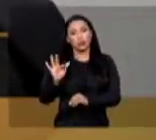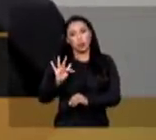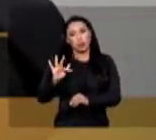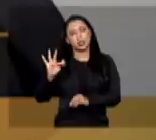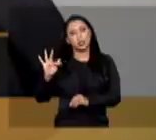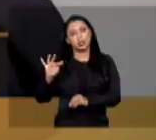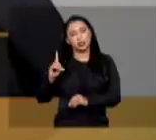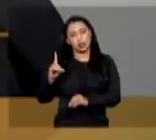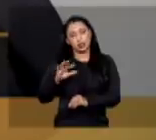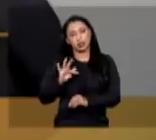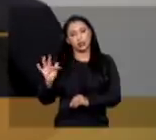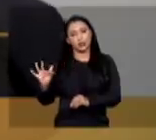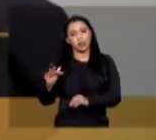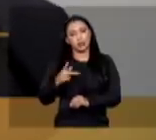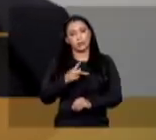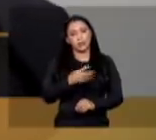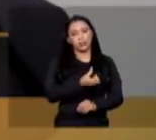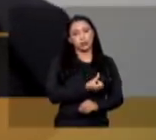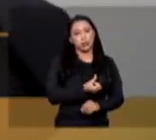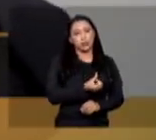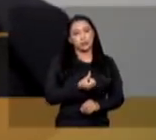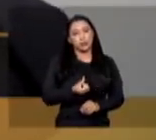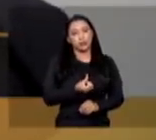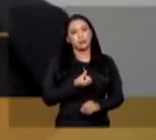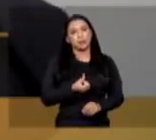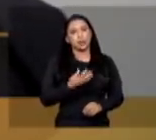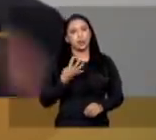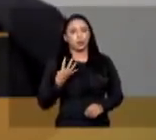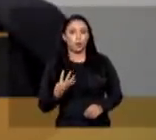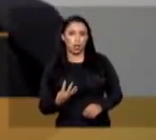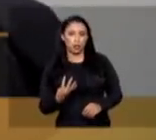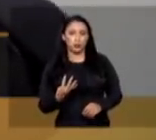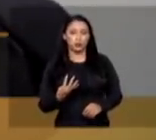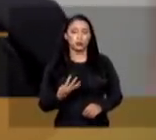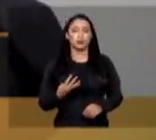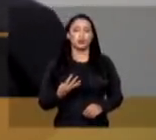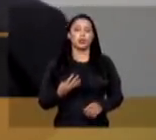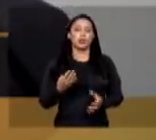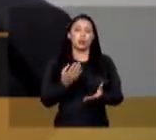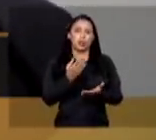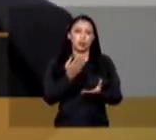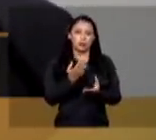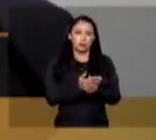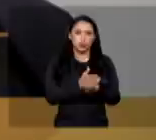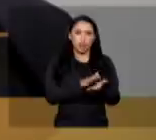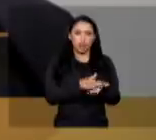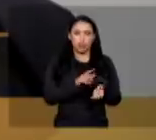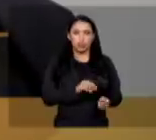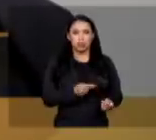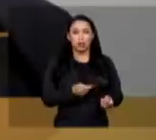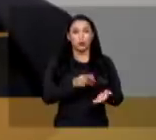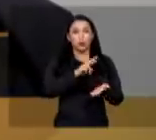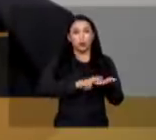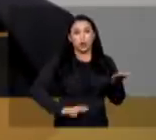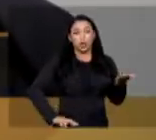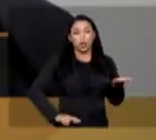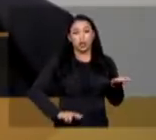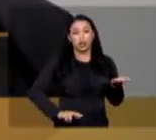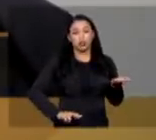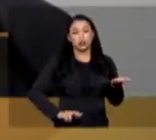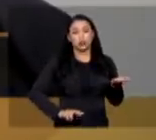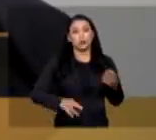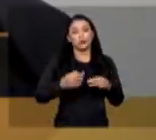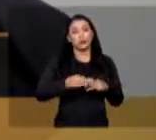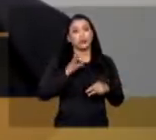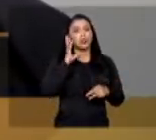Federal. Estou lembrando da PET 6664, em que se disse, inclusive, esta da relatoria do ministro, redator para o acordo